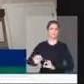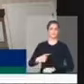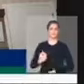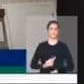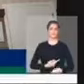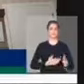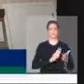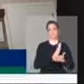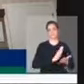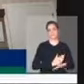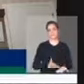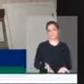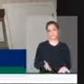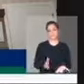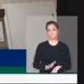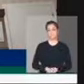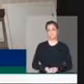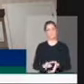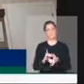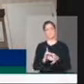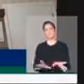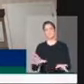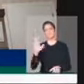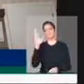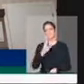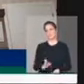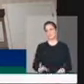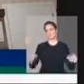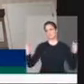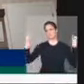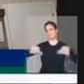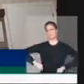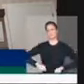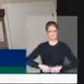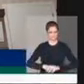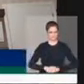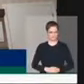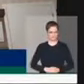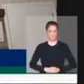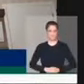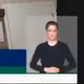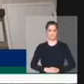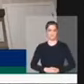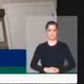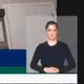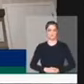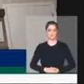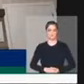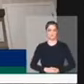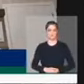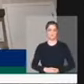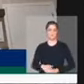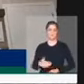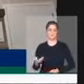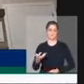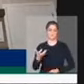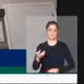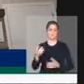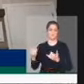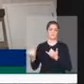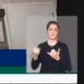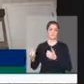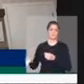cor deixou o país à revelia do youtube de falta de políticas até ocultar dados do ministério